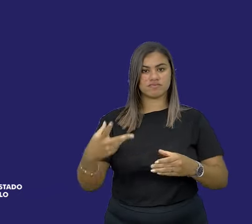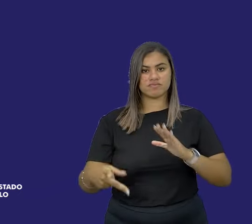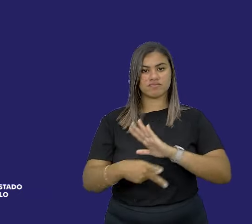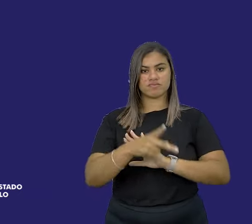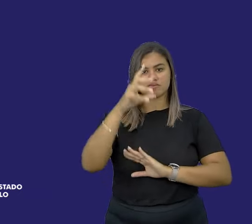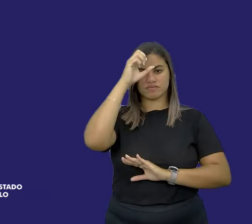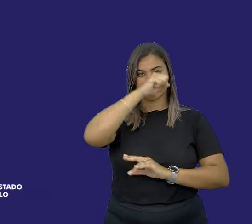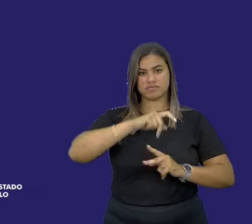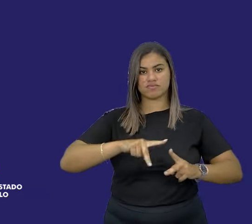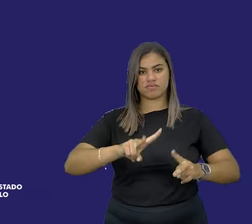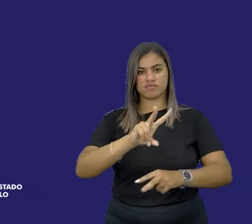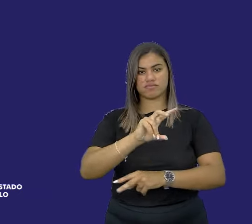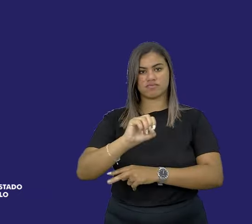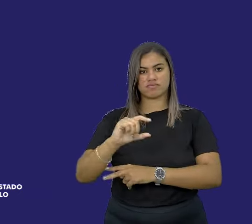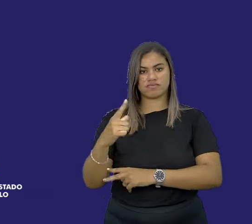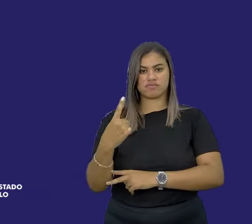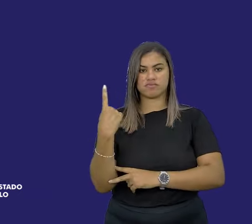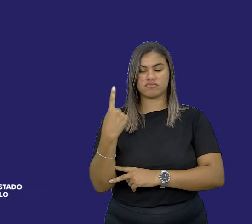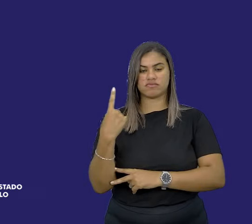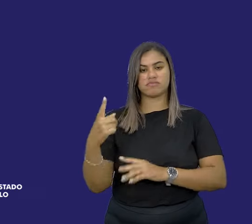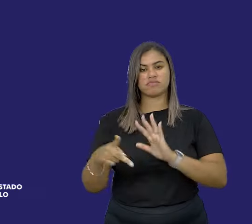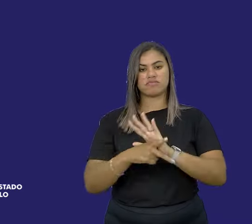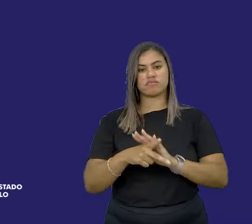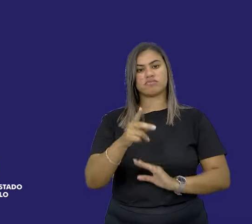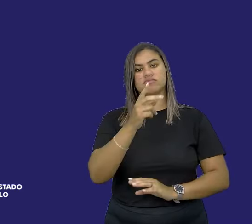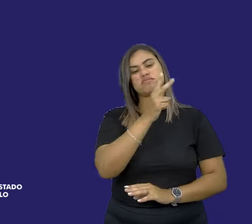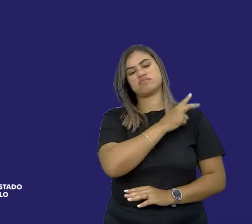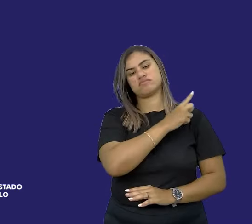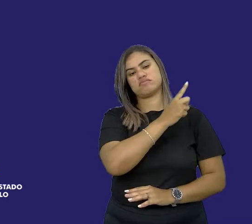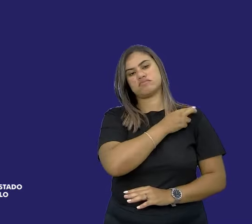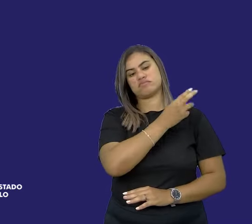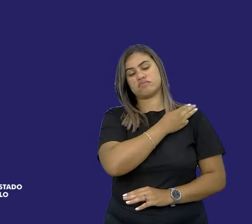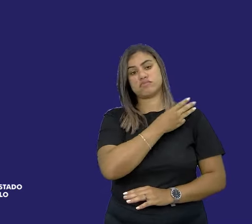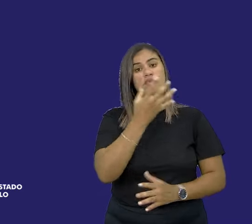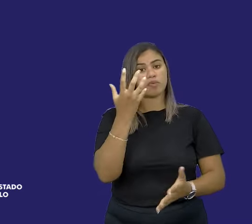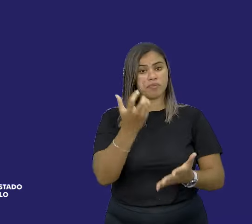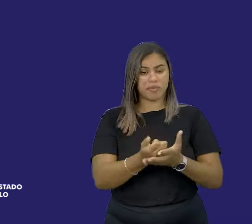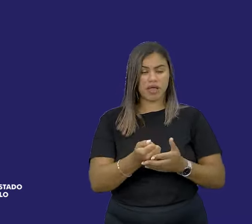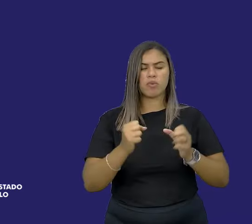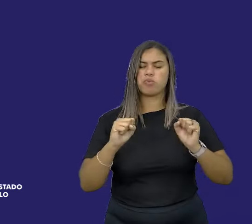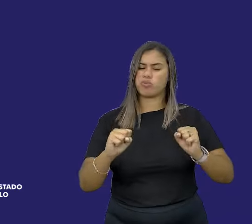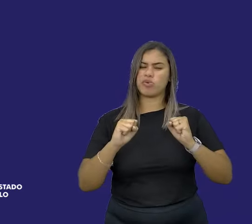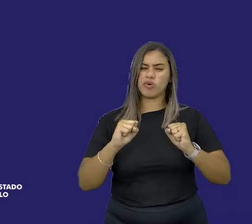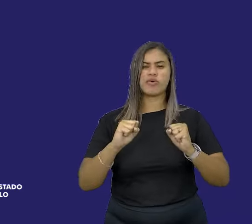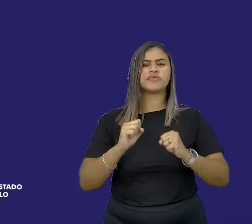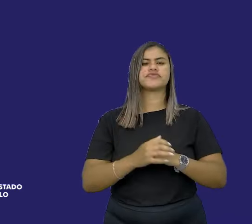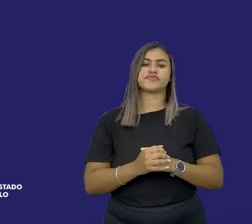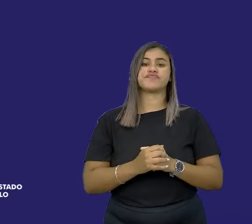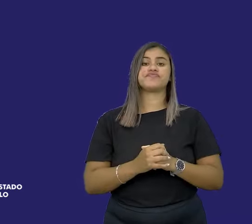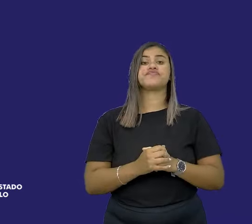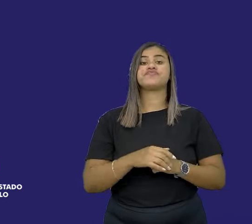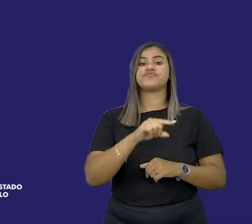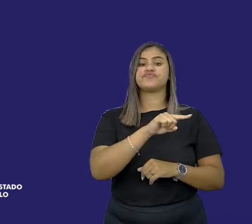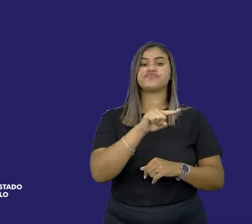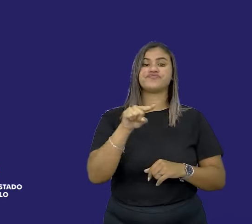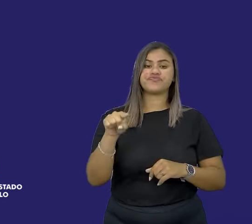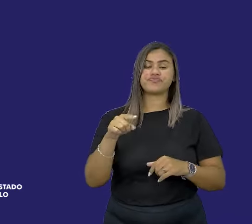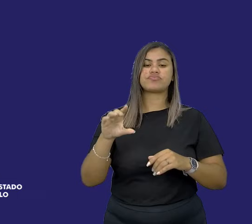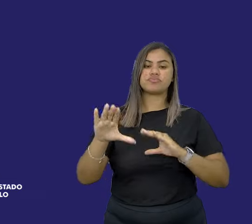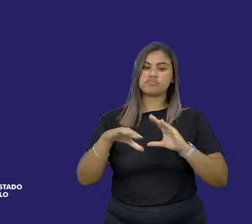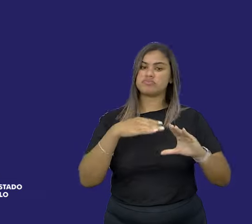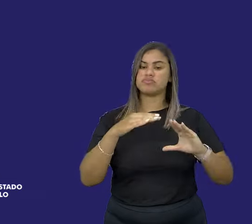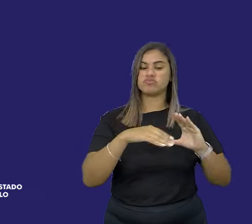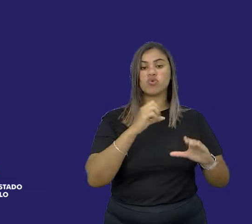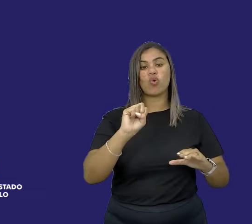Aprender Sempre, volume 1, né, do ensino médio. Baixem esse material, façam o download. Quando vocês receberem, quando